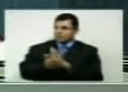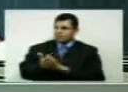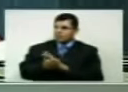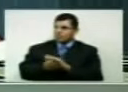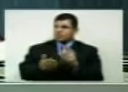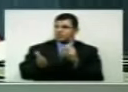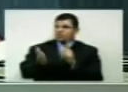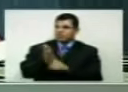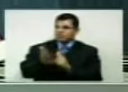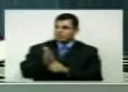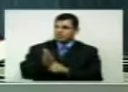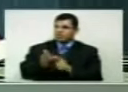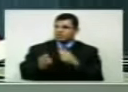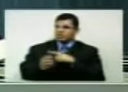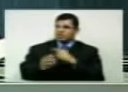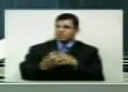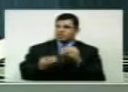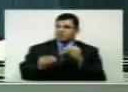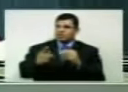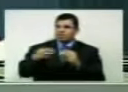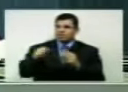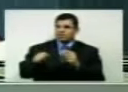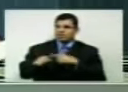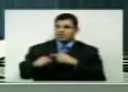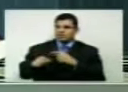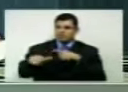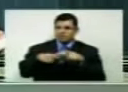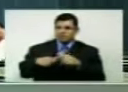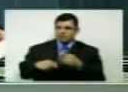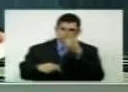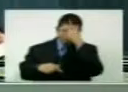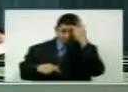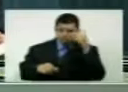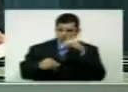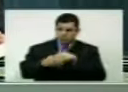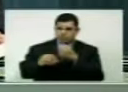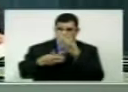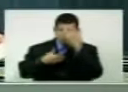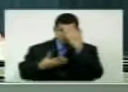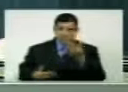situação. Isso é papel de parlamentar que tem espírito público e compromisso com o povo que o elegeu. Muito obrigado.